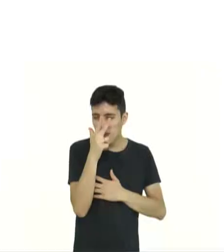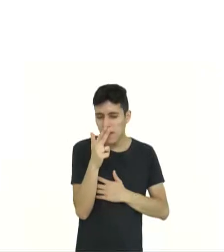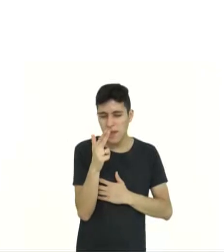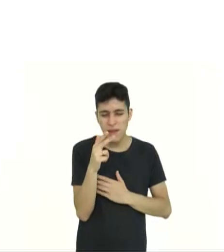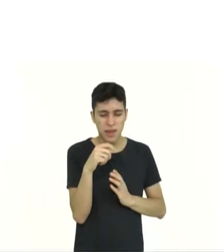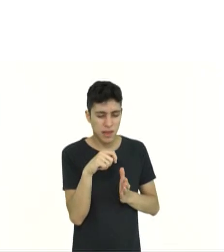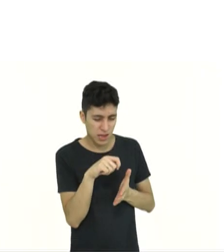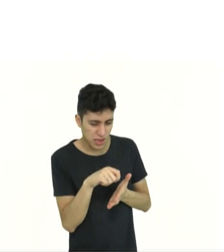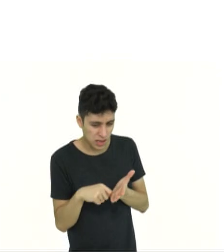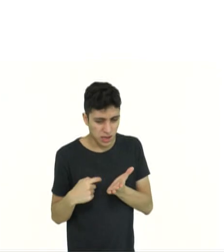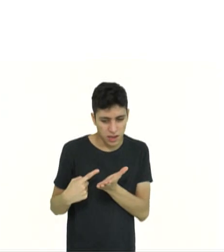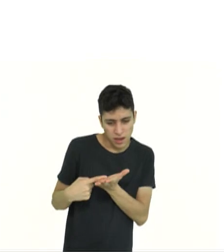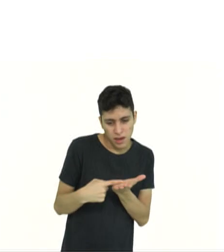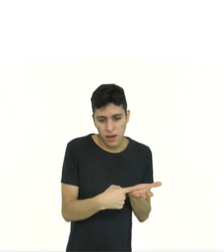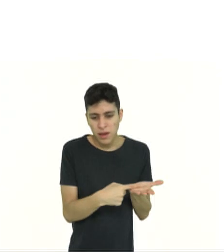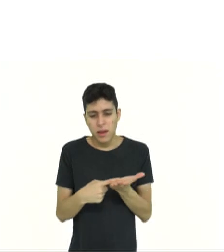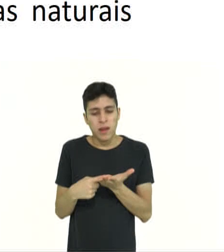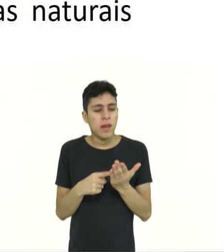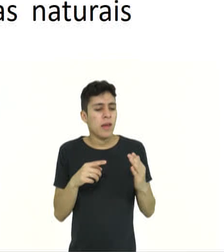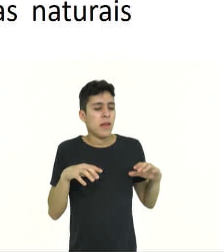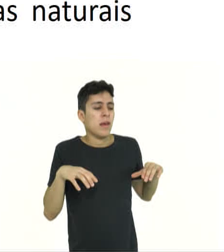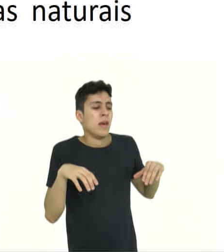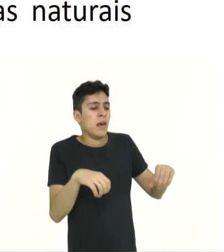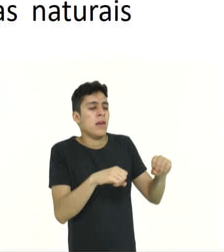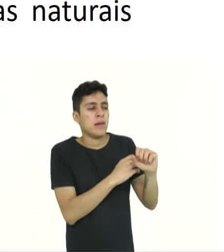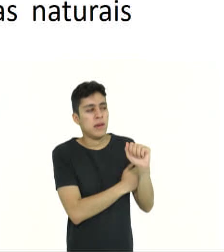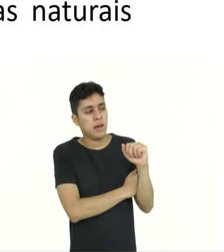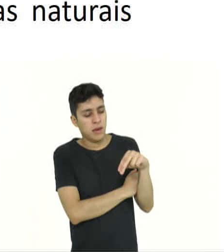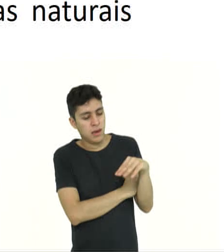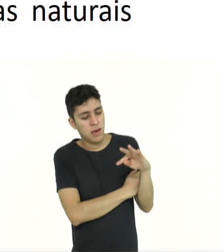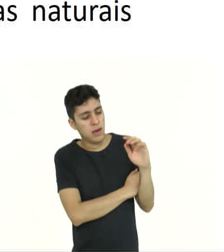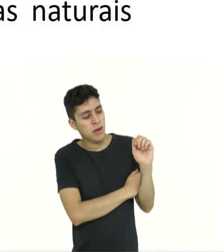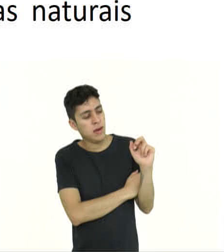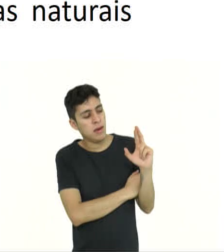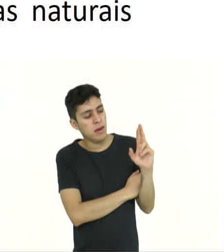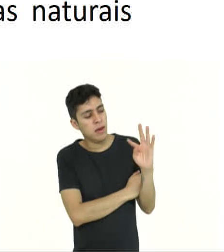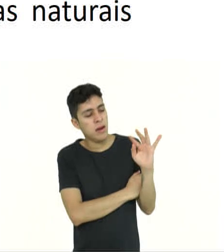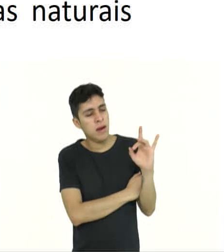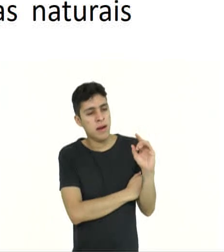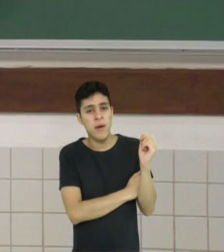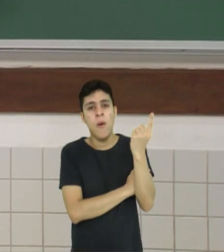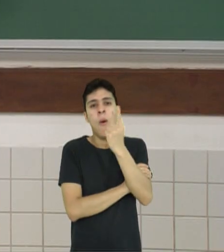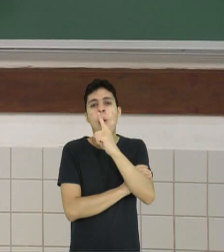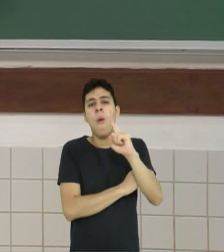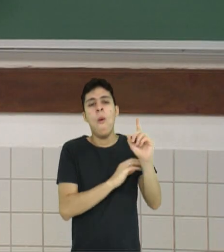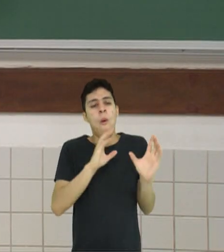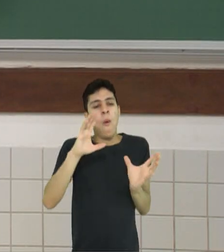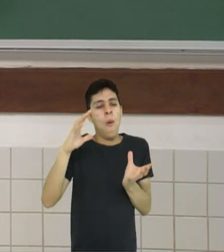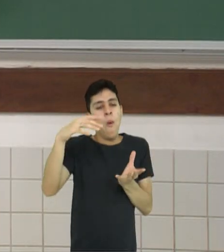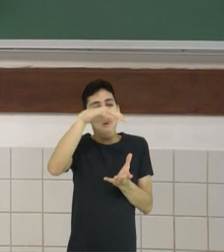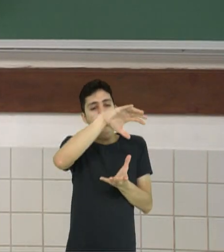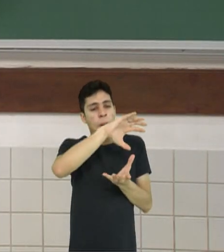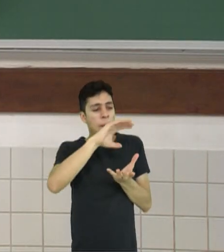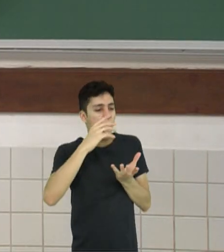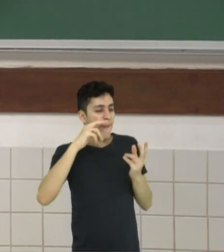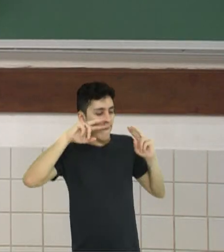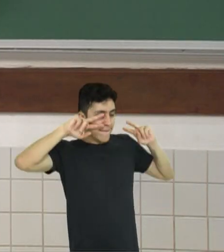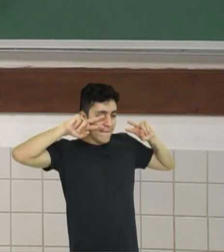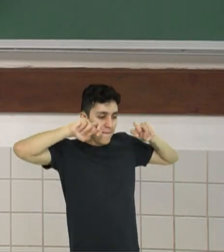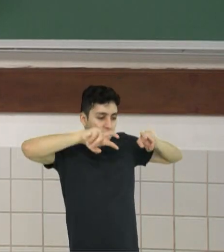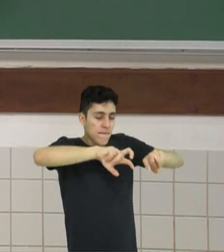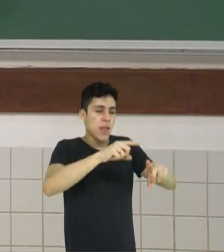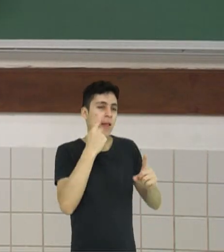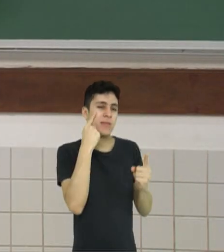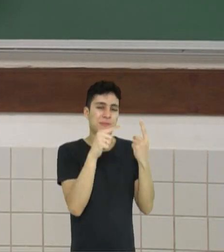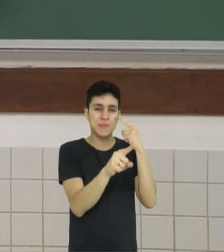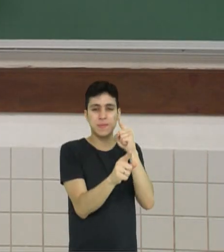homologado aí o Tratado da Antártida. Né? Foi o último continente a ser descoberto, a ser explorado,